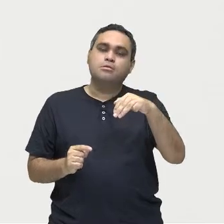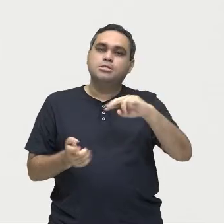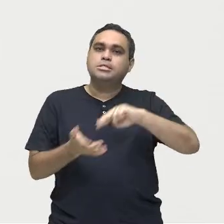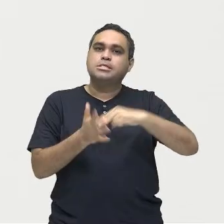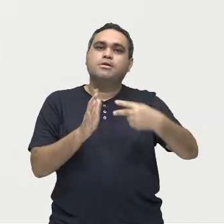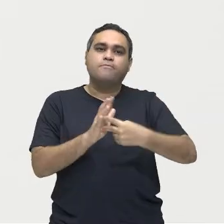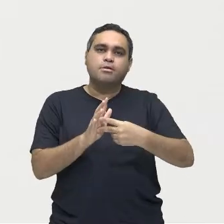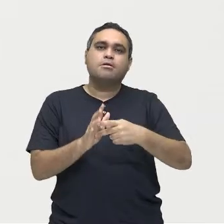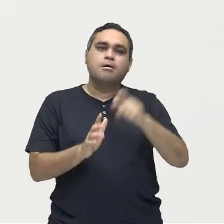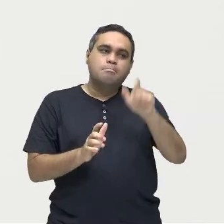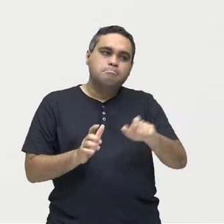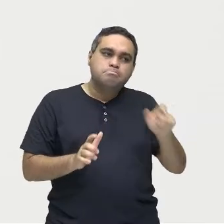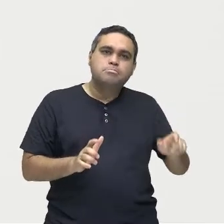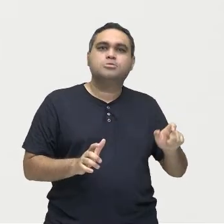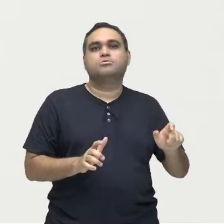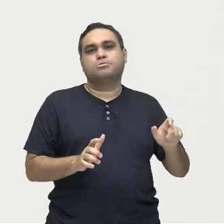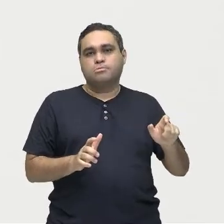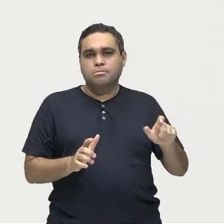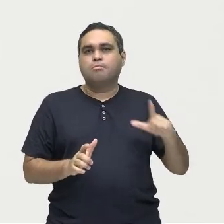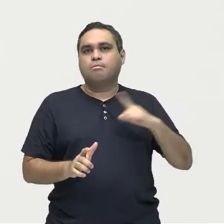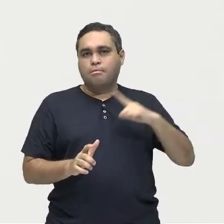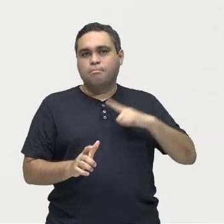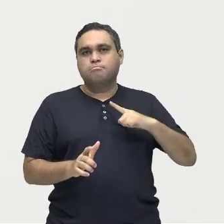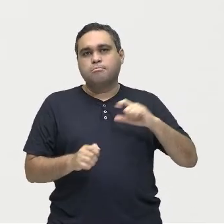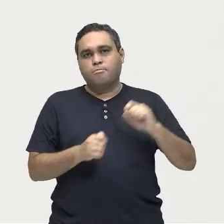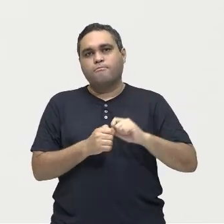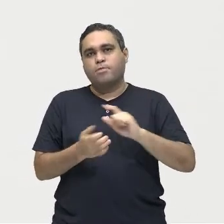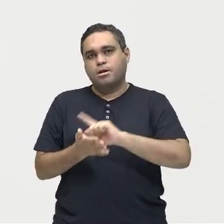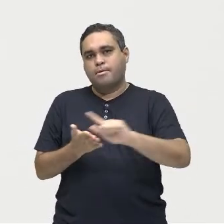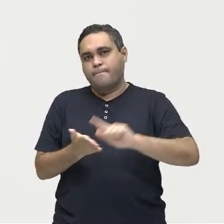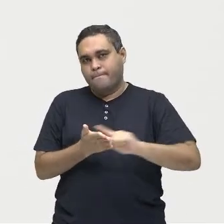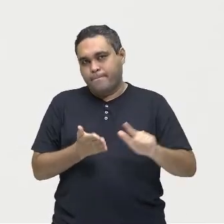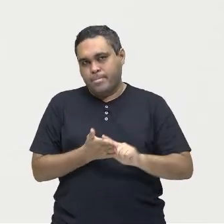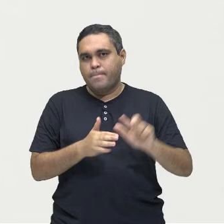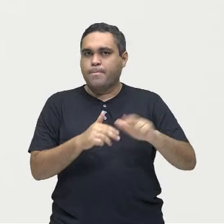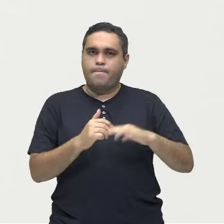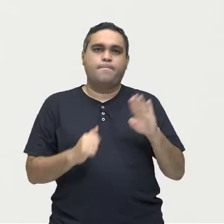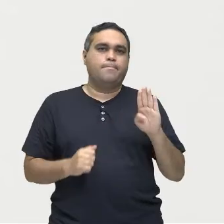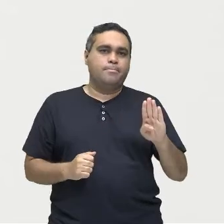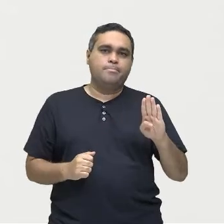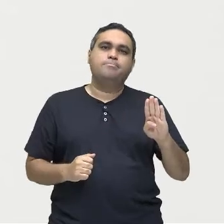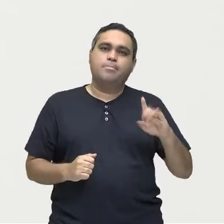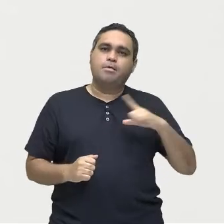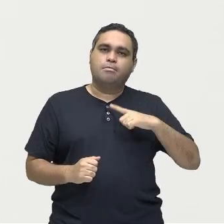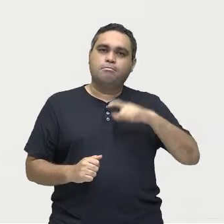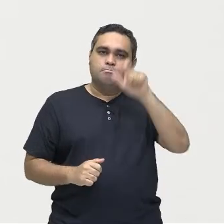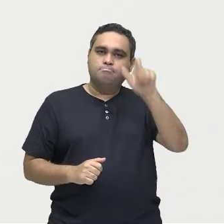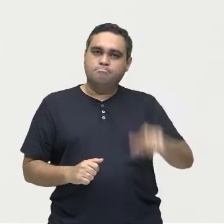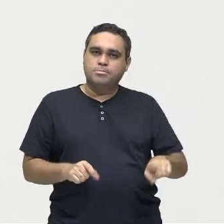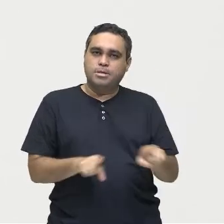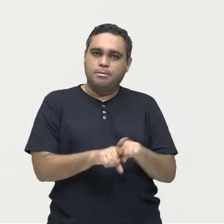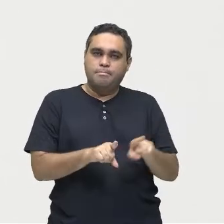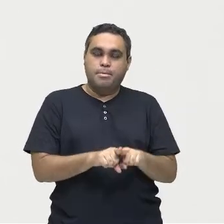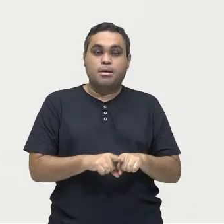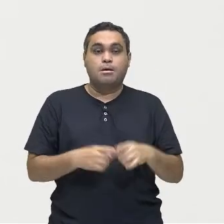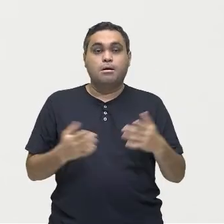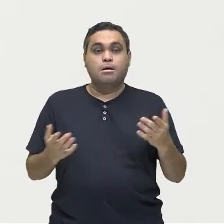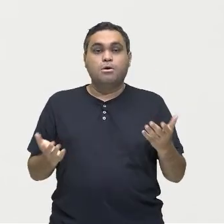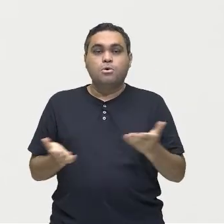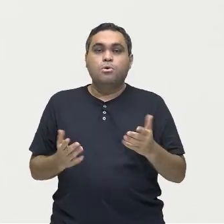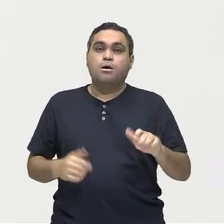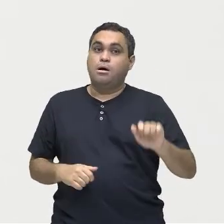a limpeza, várias pessoas. Correto? Então, aqui na letra B eu também tenho sujeito. Agora, observe a letra A.